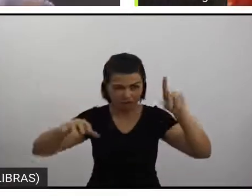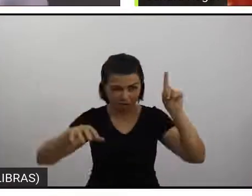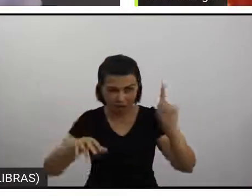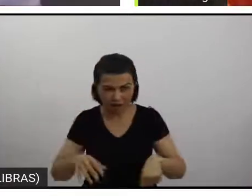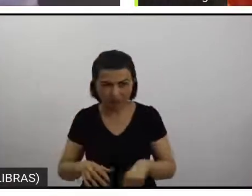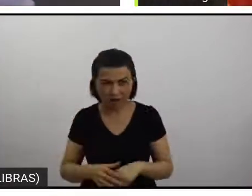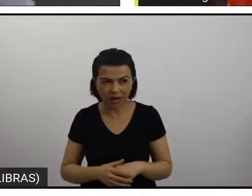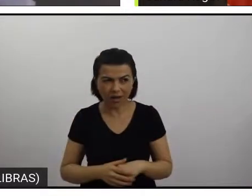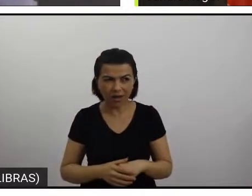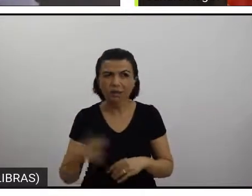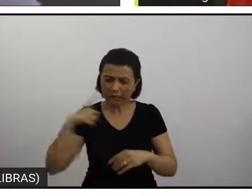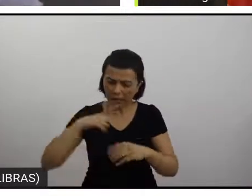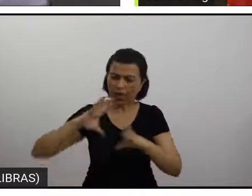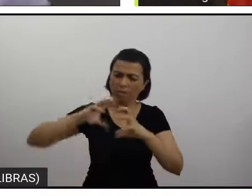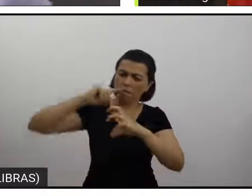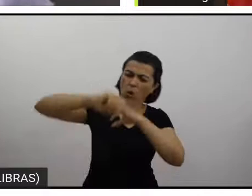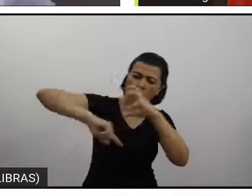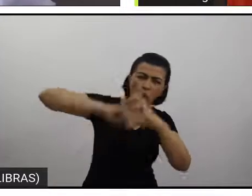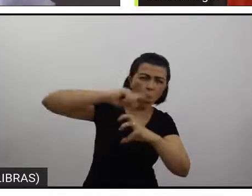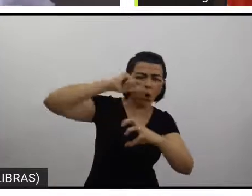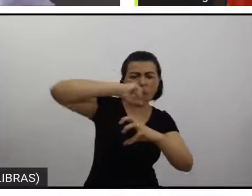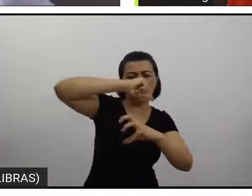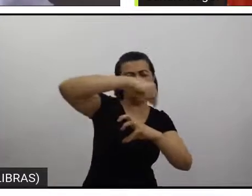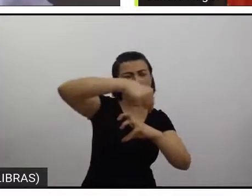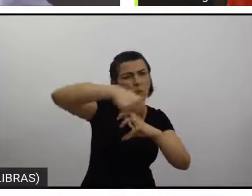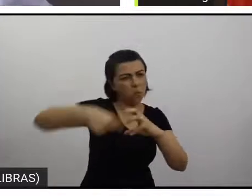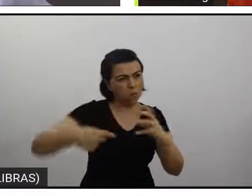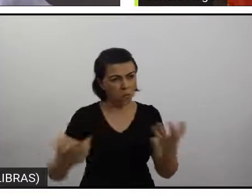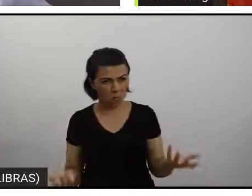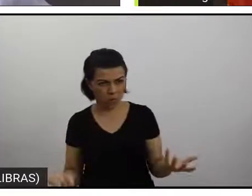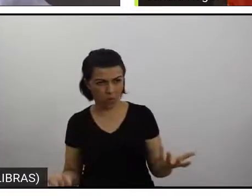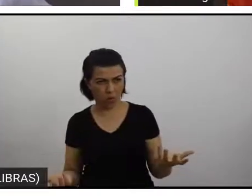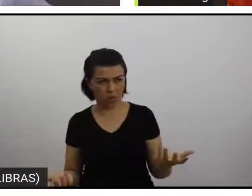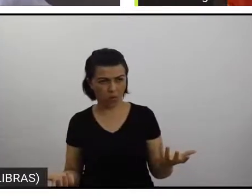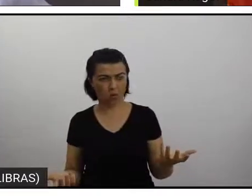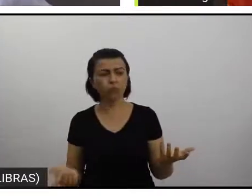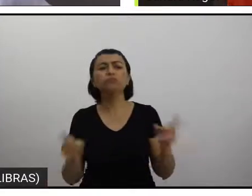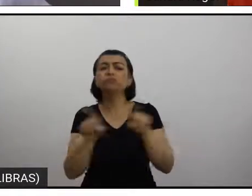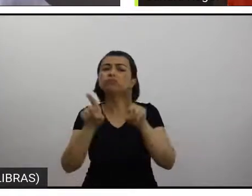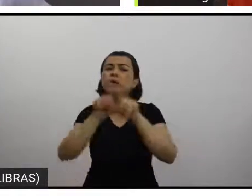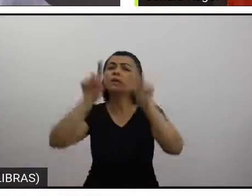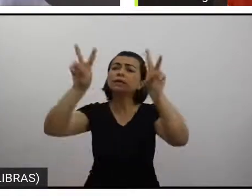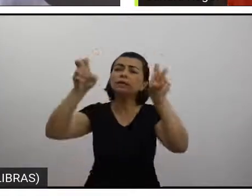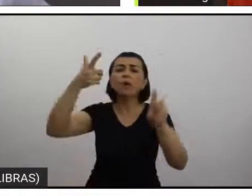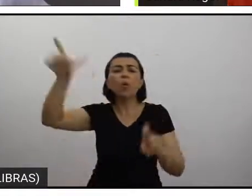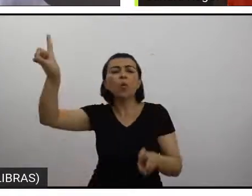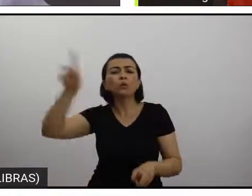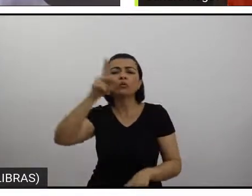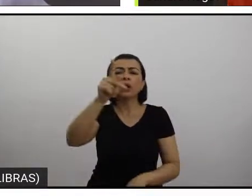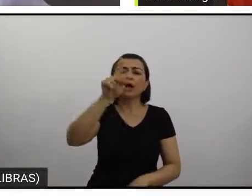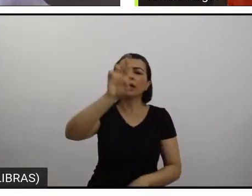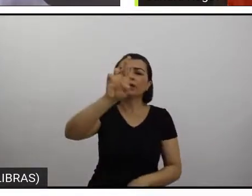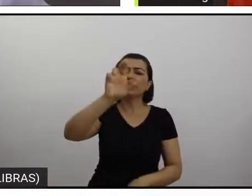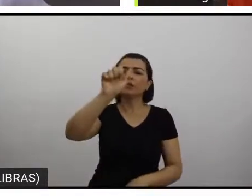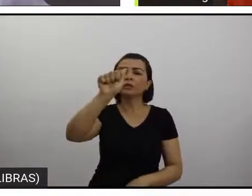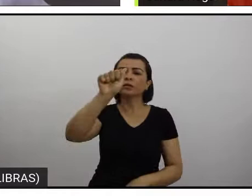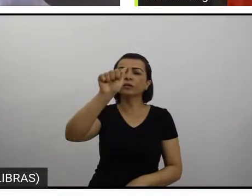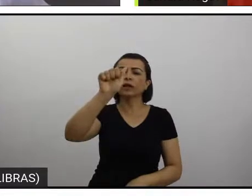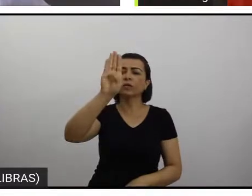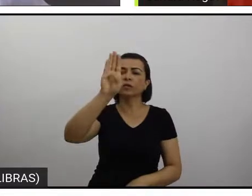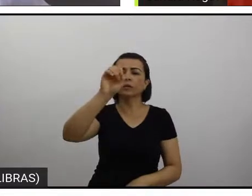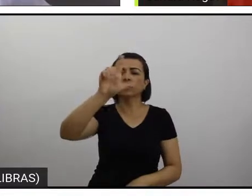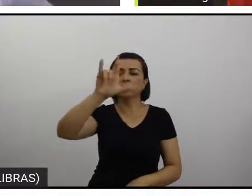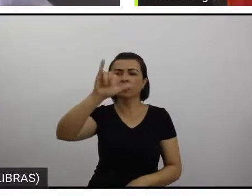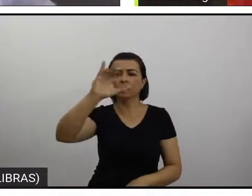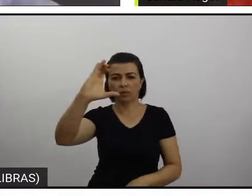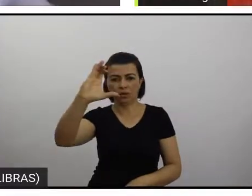e tornou um projeto, o Parabolic People foi outro nome que deu ao projeto das videocabines